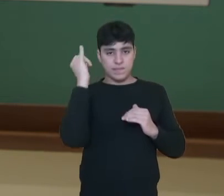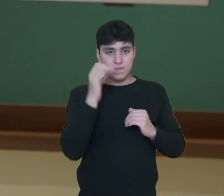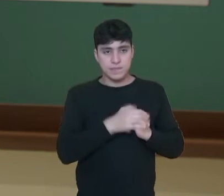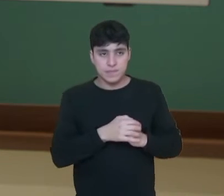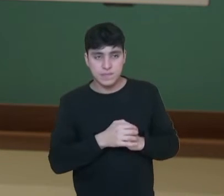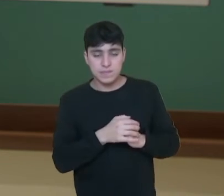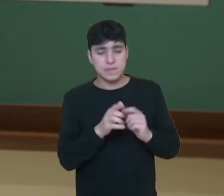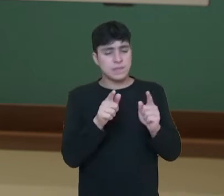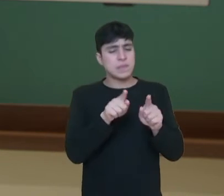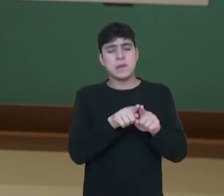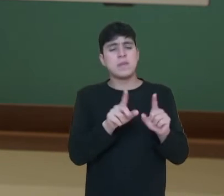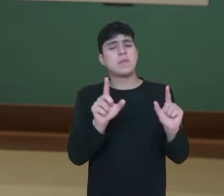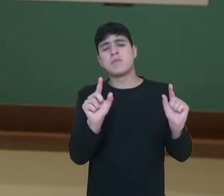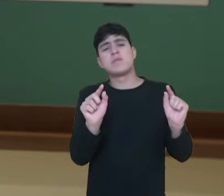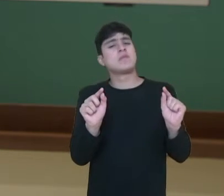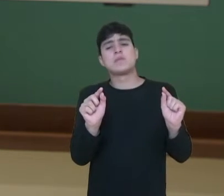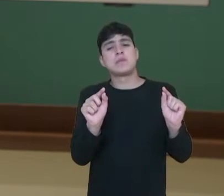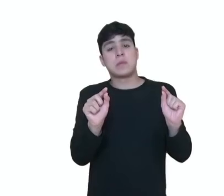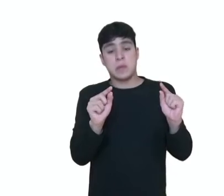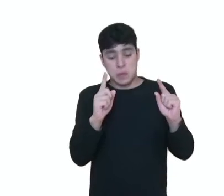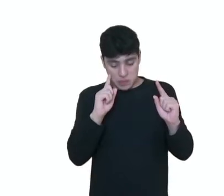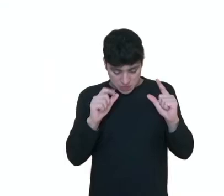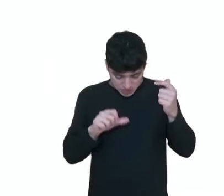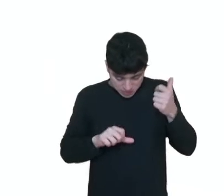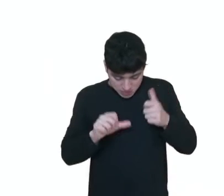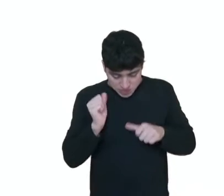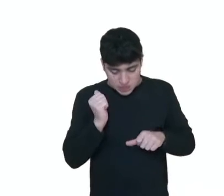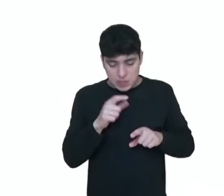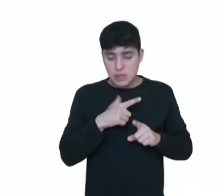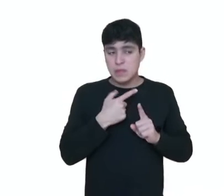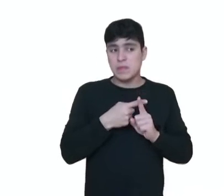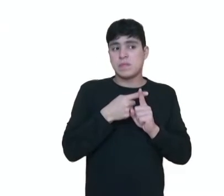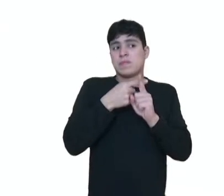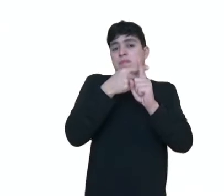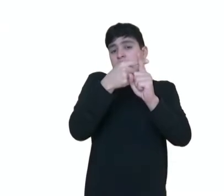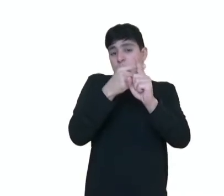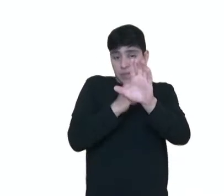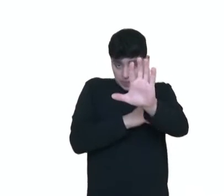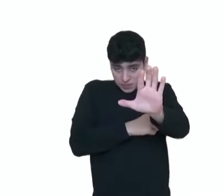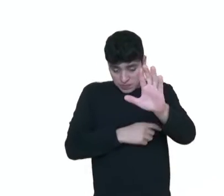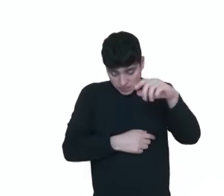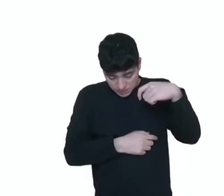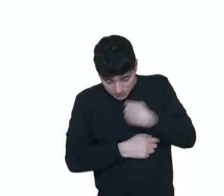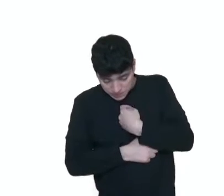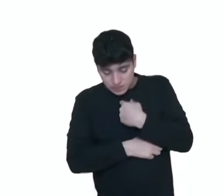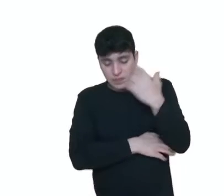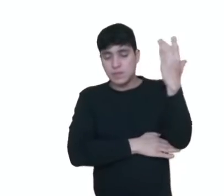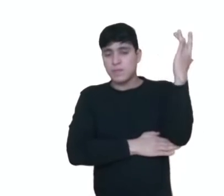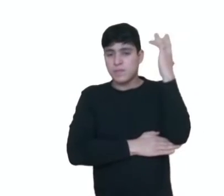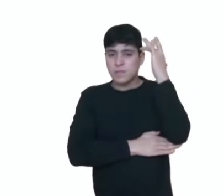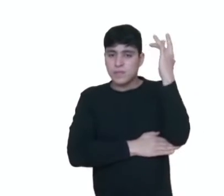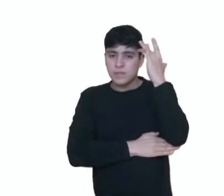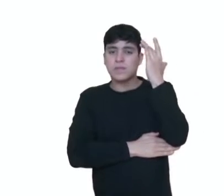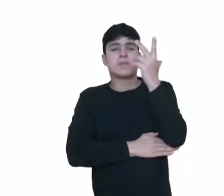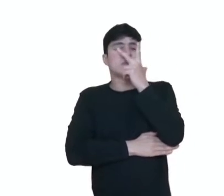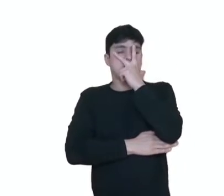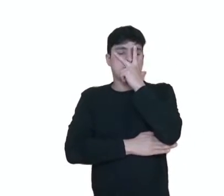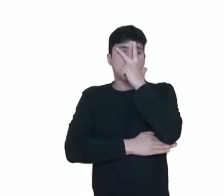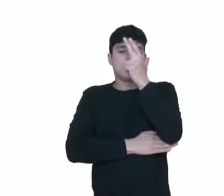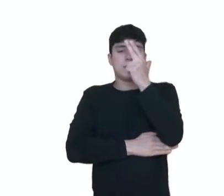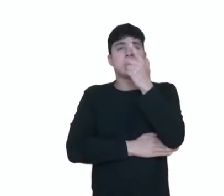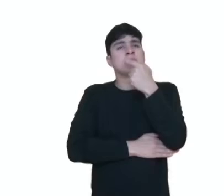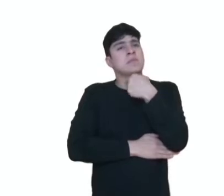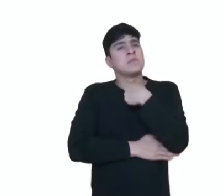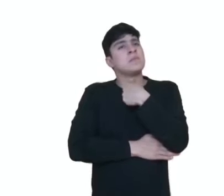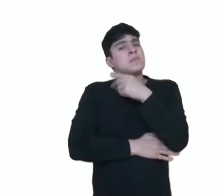vantagens da autoavaliação? A prática de uma cultura autoavaliativa proporciona mais maturidade e coerência no ato de se